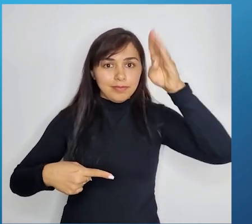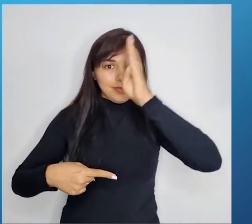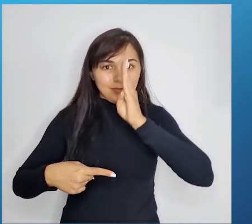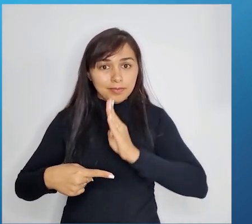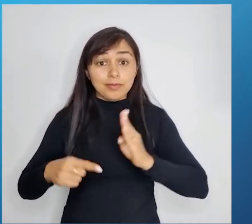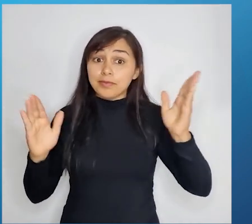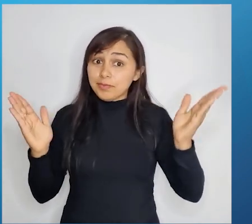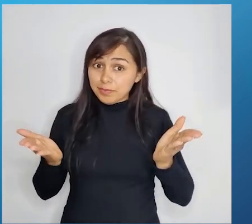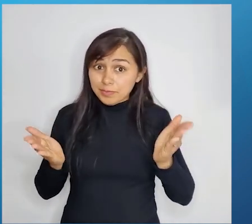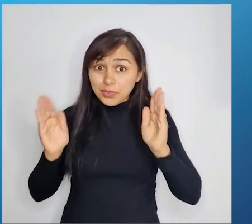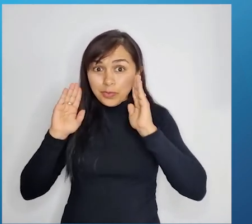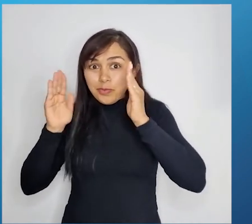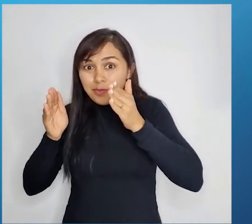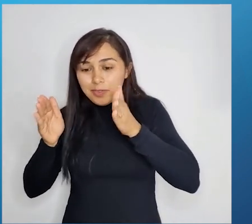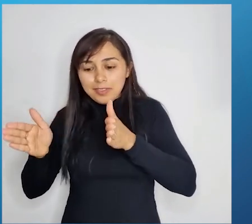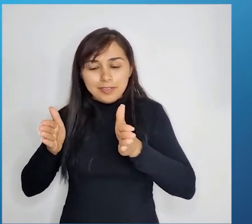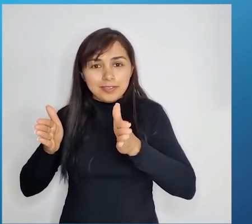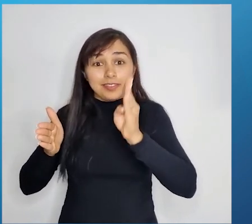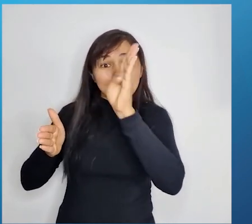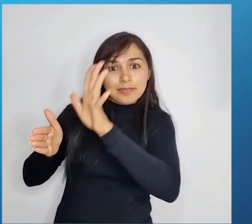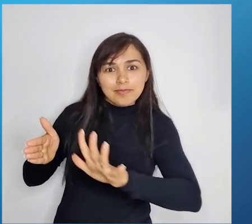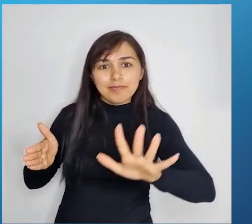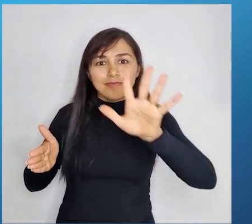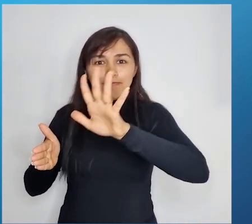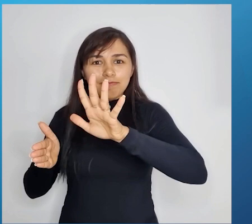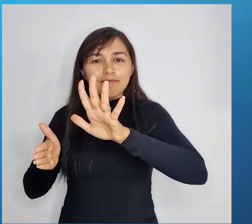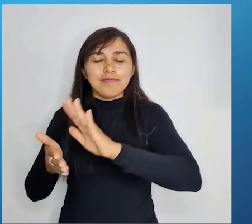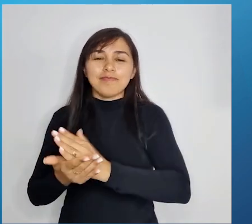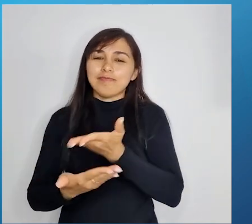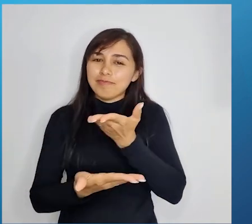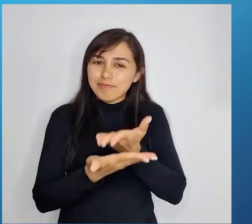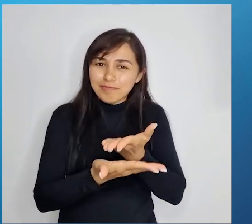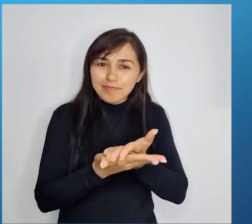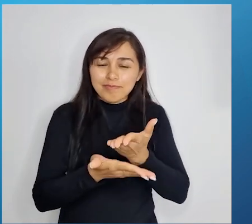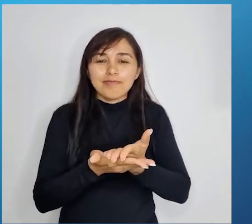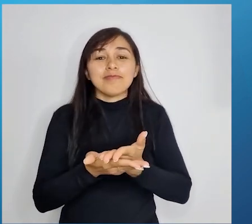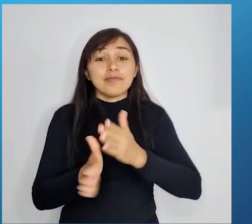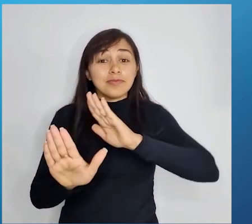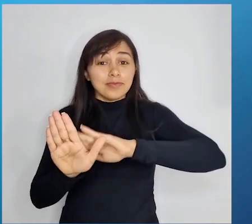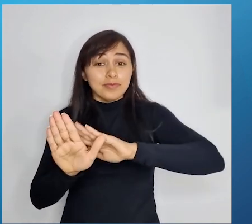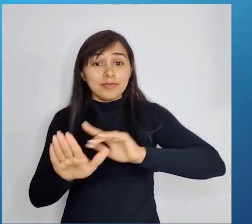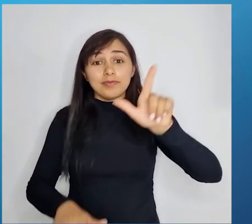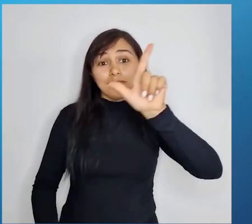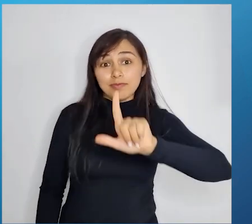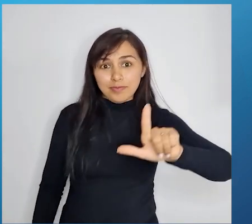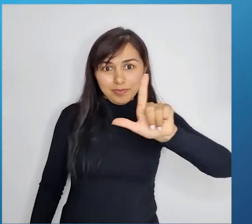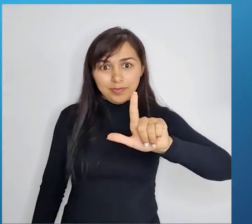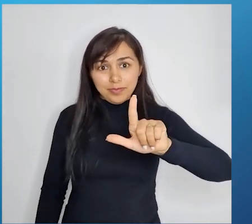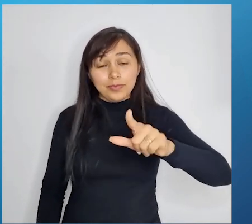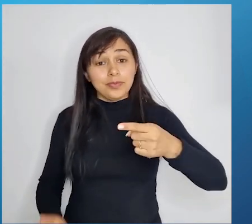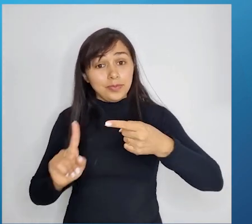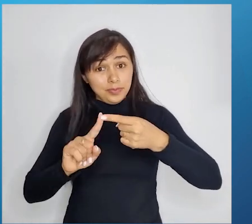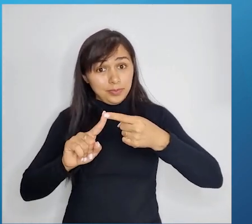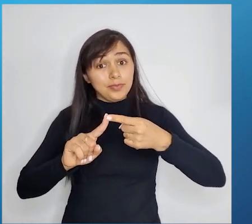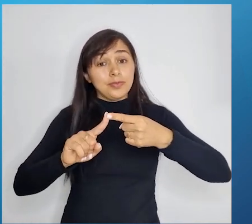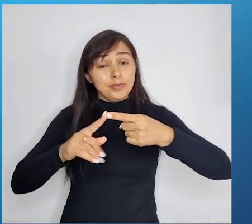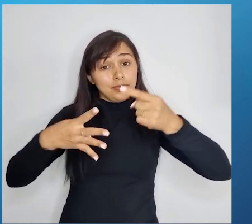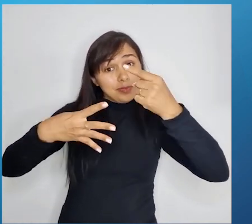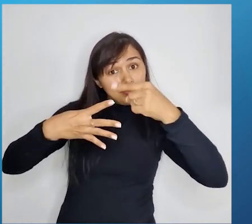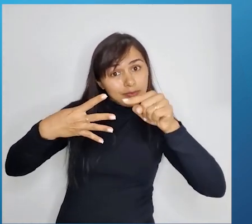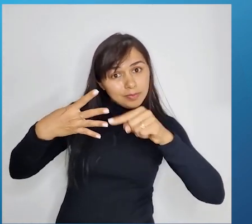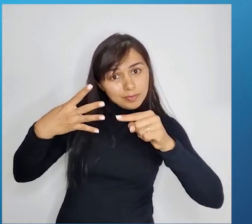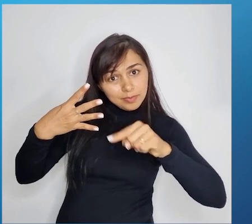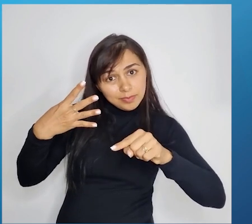aula, focaremos na era nacional. Estudaremos os movimentos literários, simbolismo,